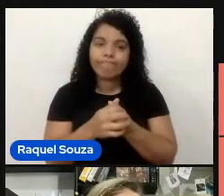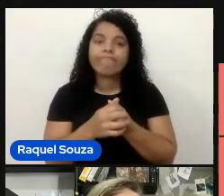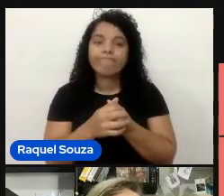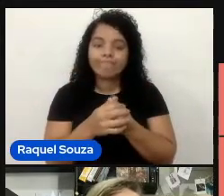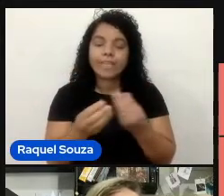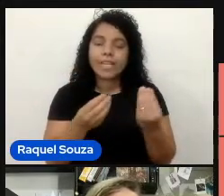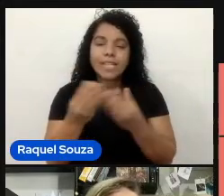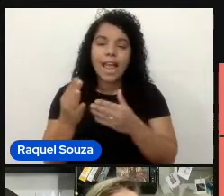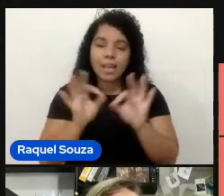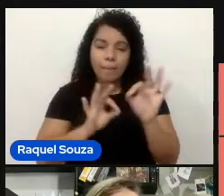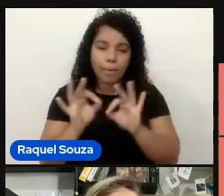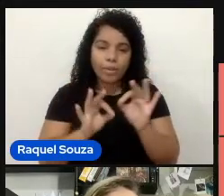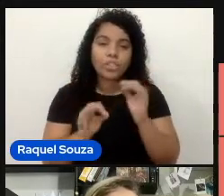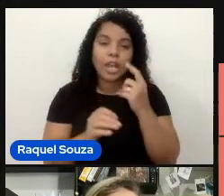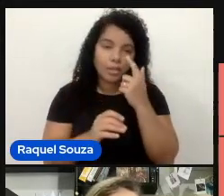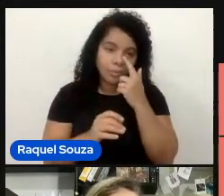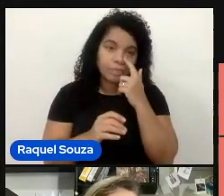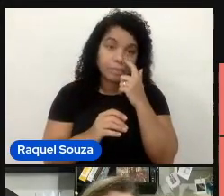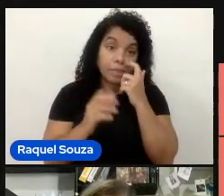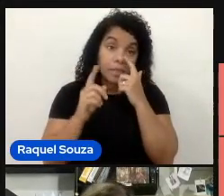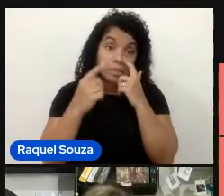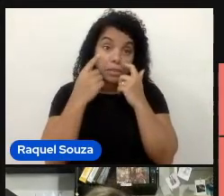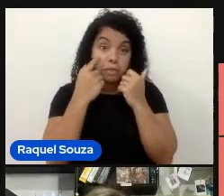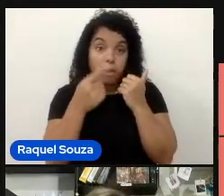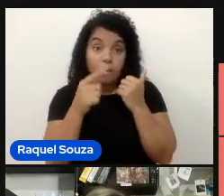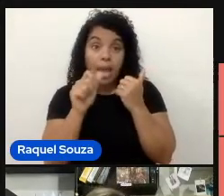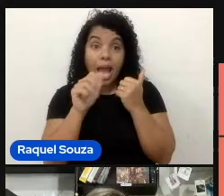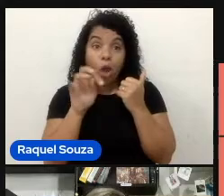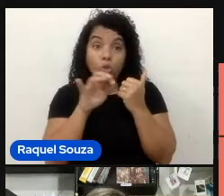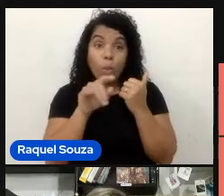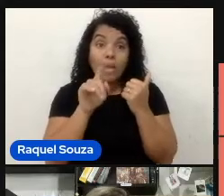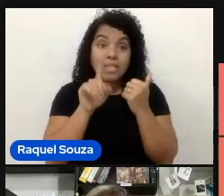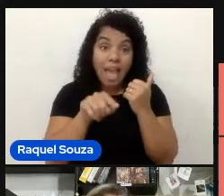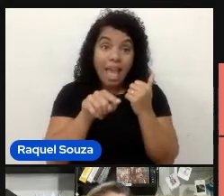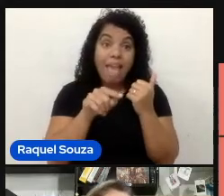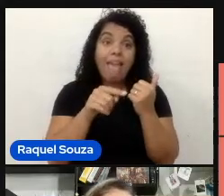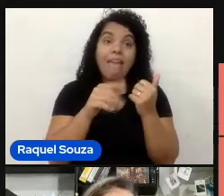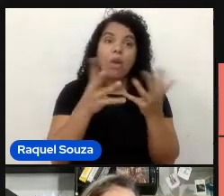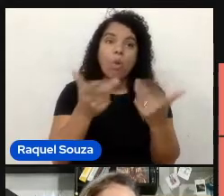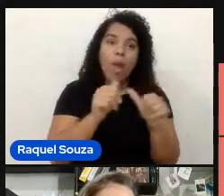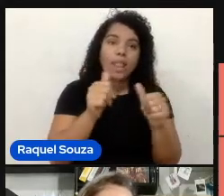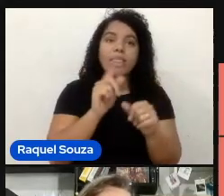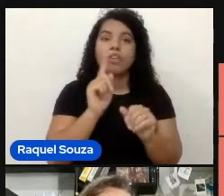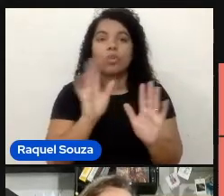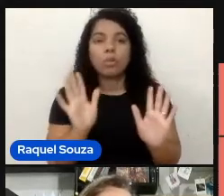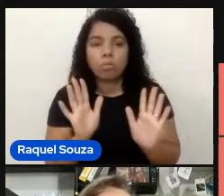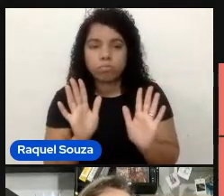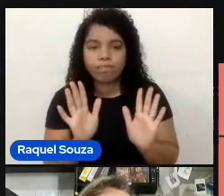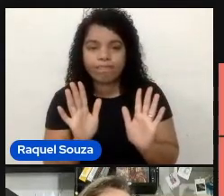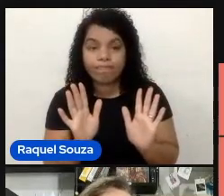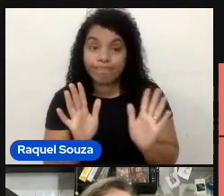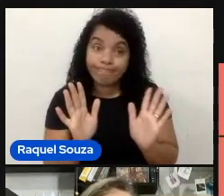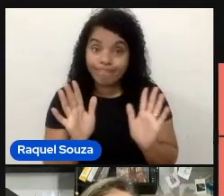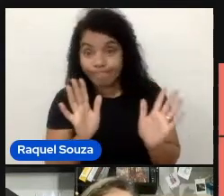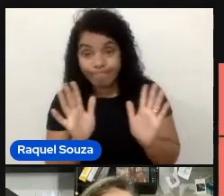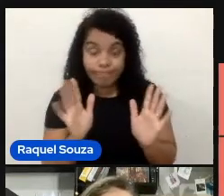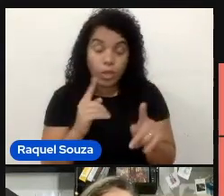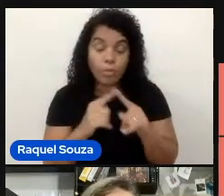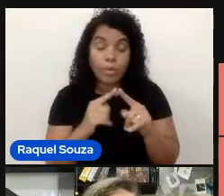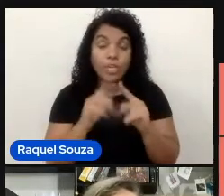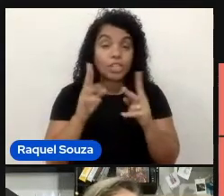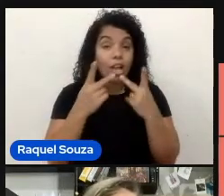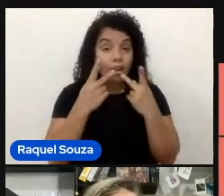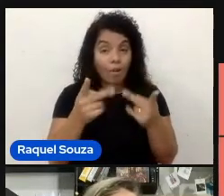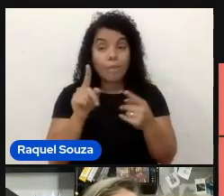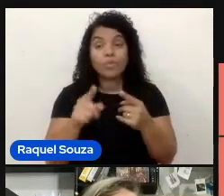projeto, se nós vamos considerar a automação como qualidade ou não. Por quê? A gente já comentou aqui que